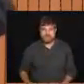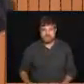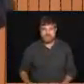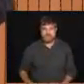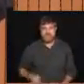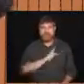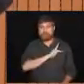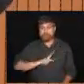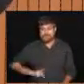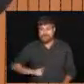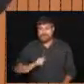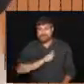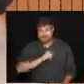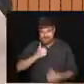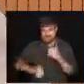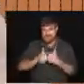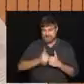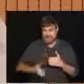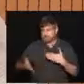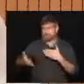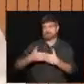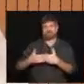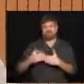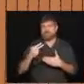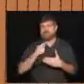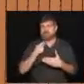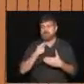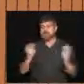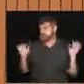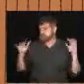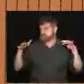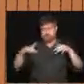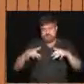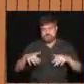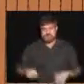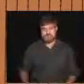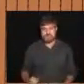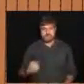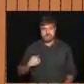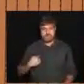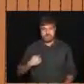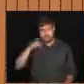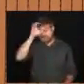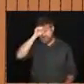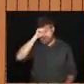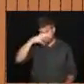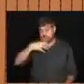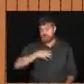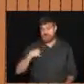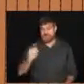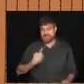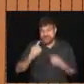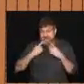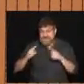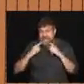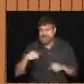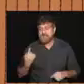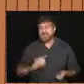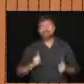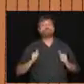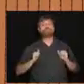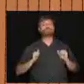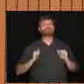derby, né? Eu aprendi que tem uma maneira da gente não ser criticado, que é a gente não fazer as